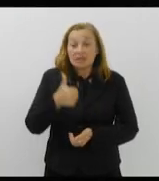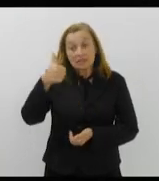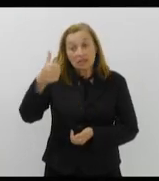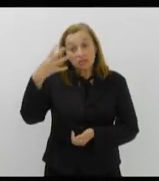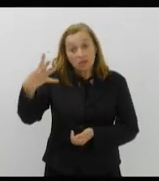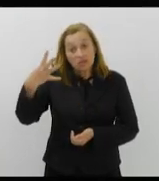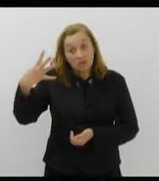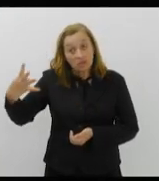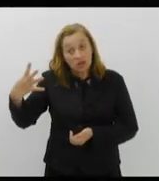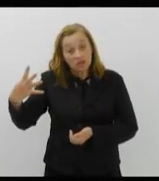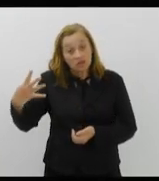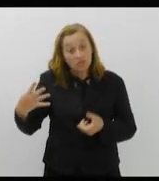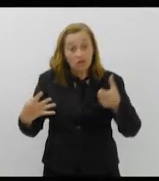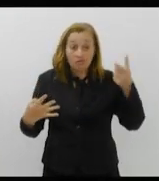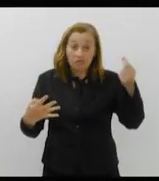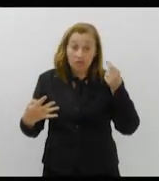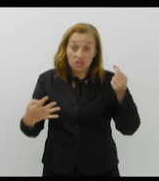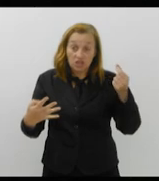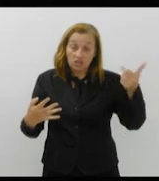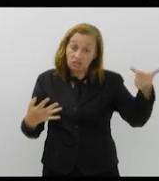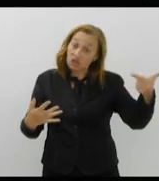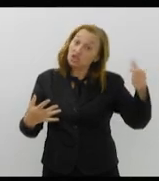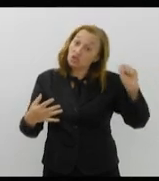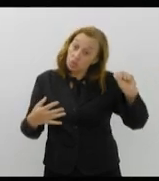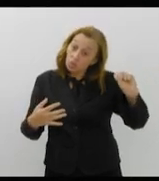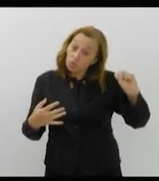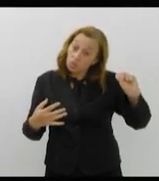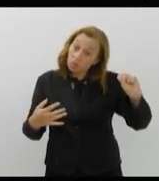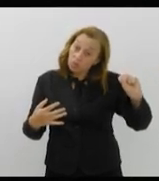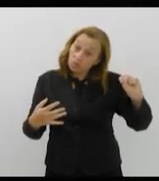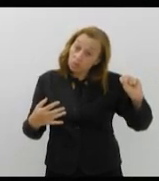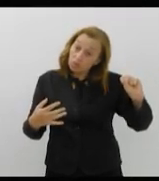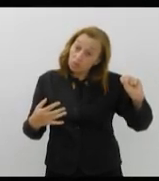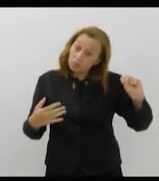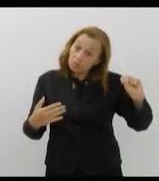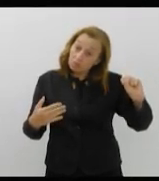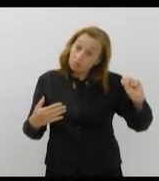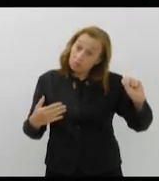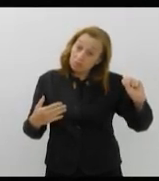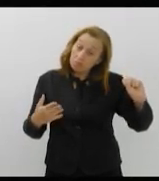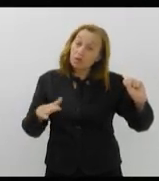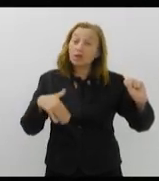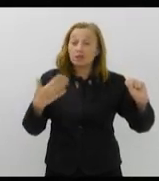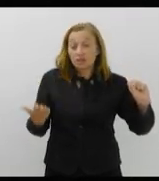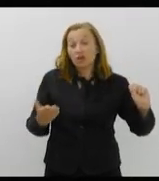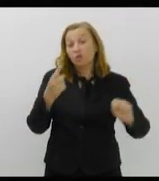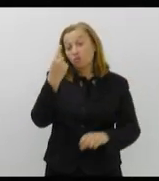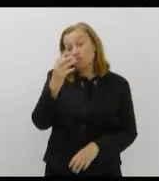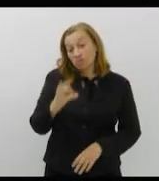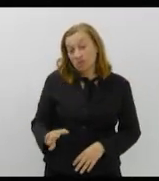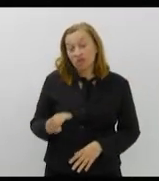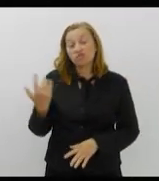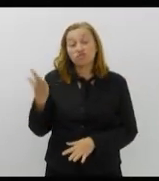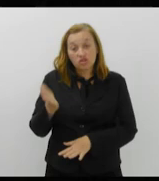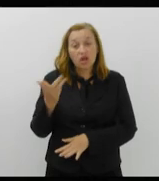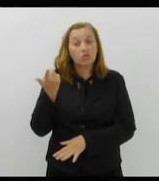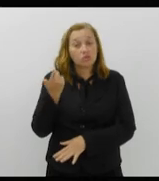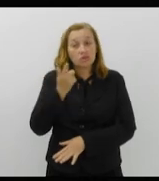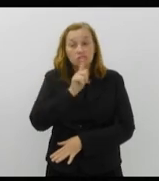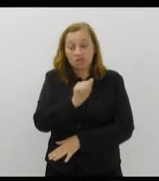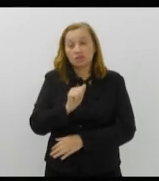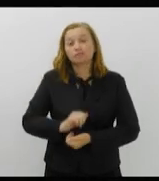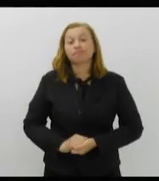144 dá 28 28 maior que 16 então 1% a gente já